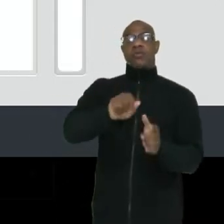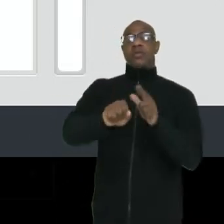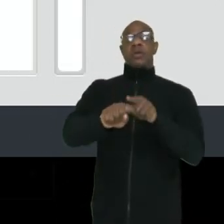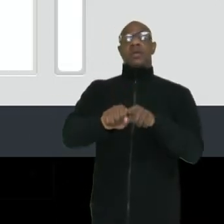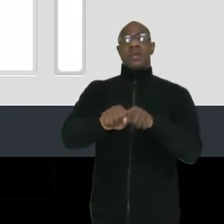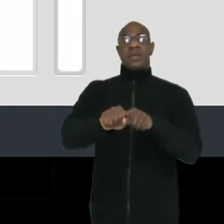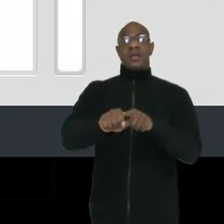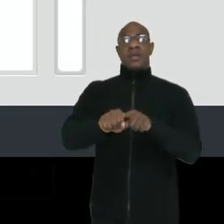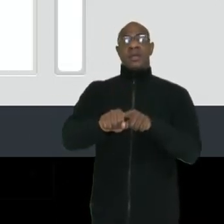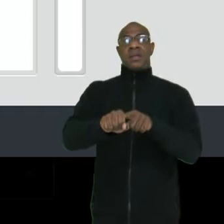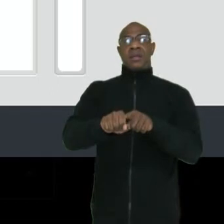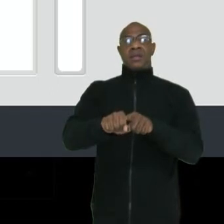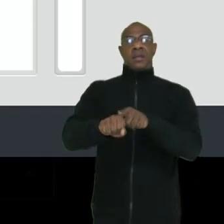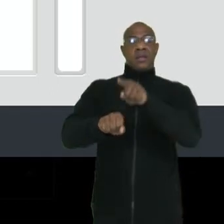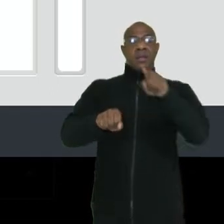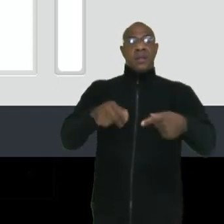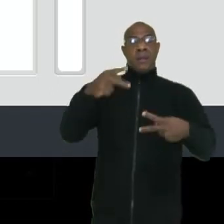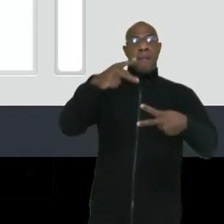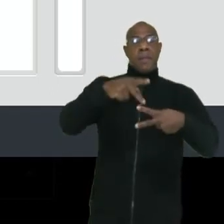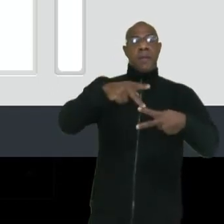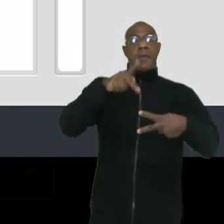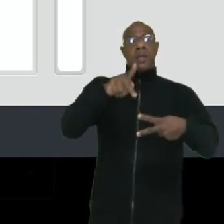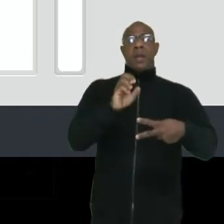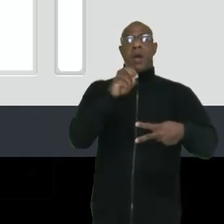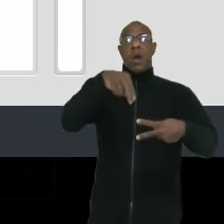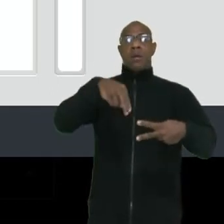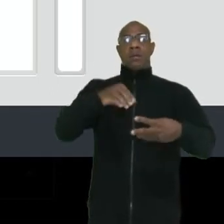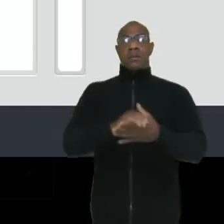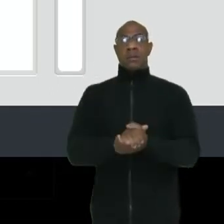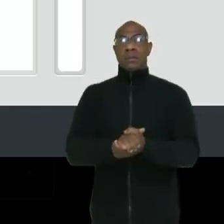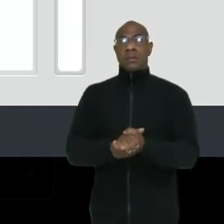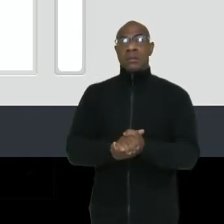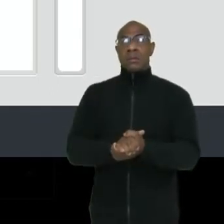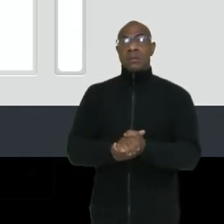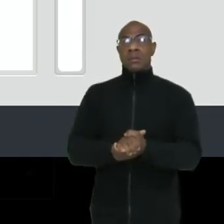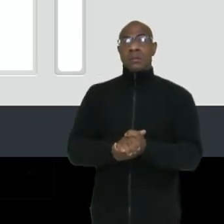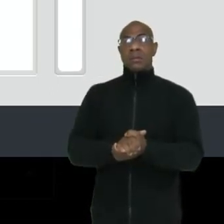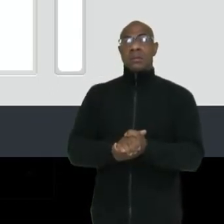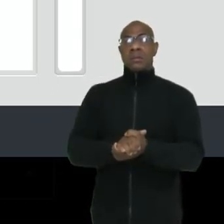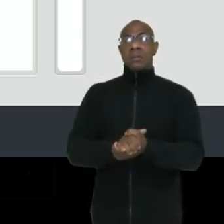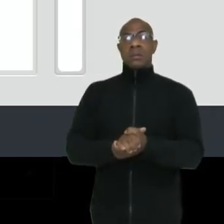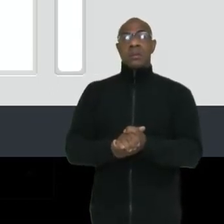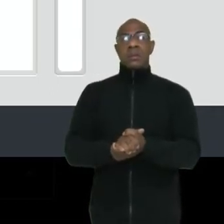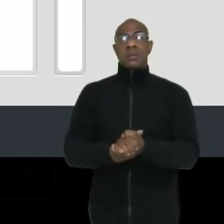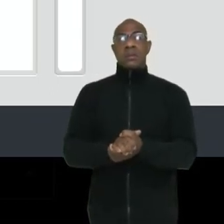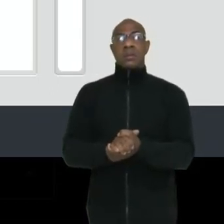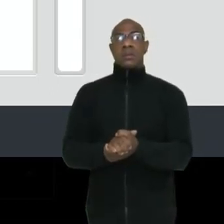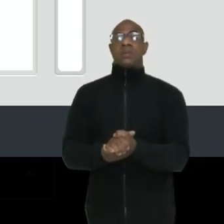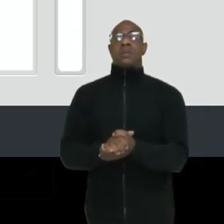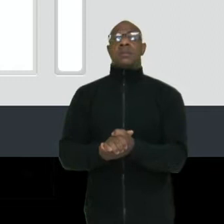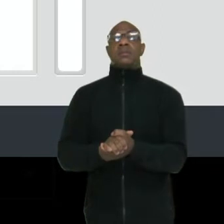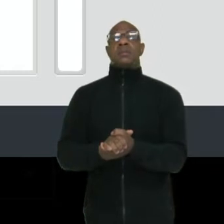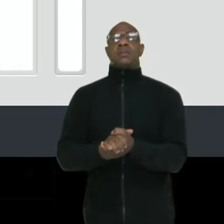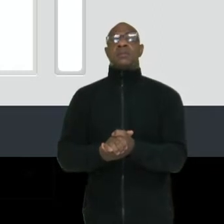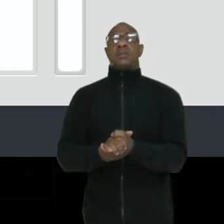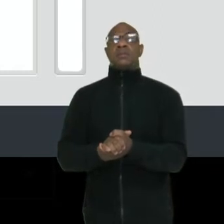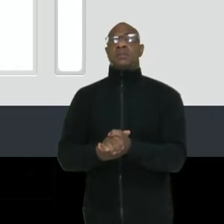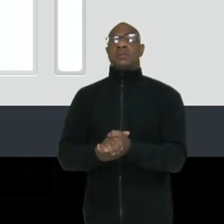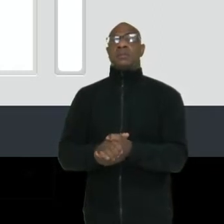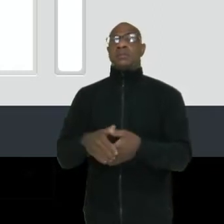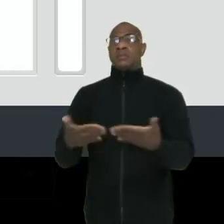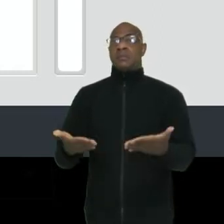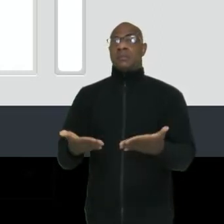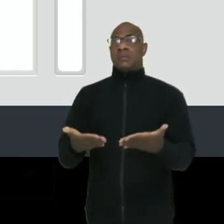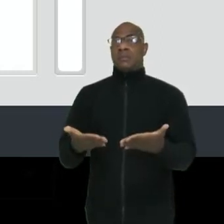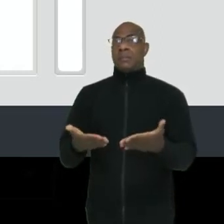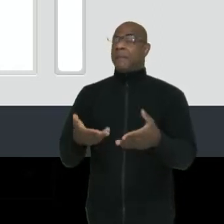usar a preposição on. Então, read carefully, tá? E prestem atenção